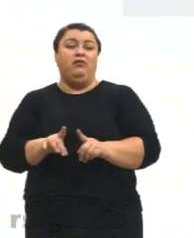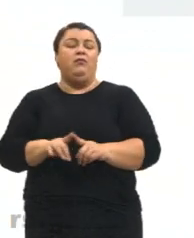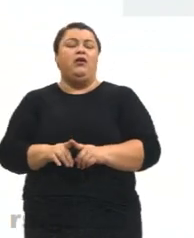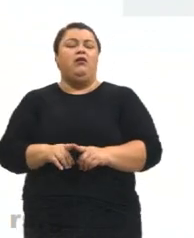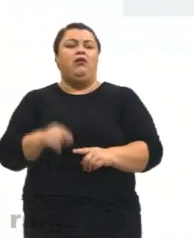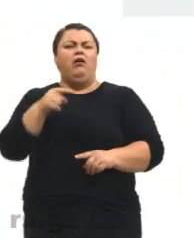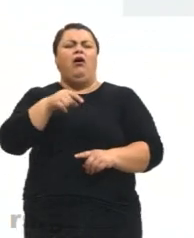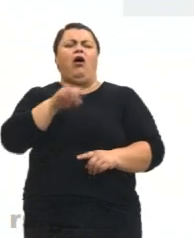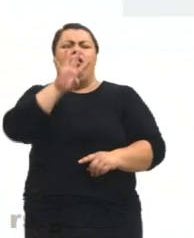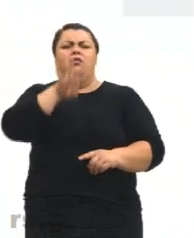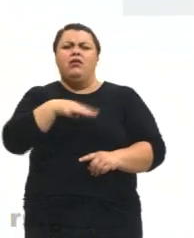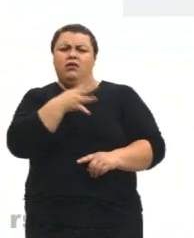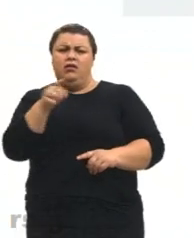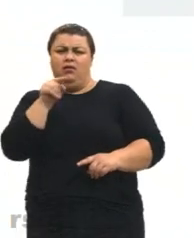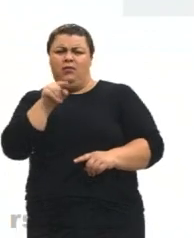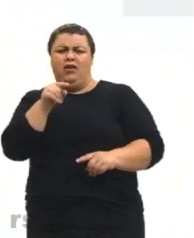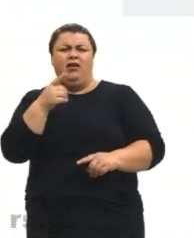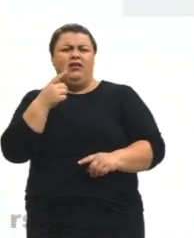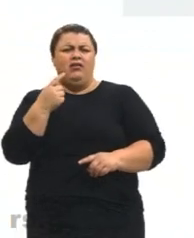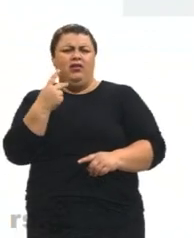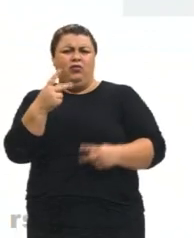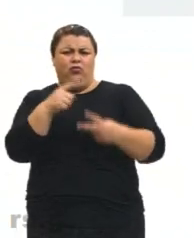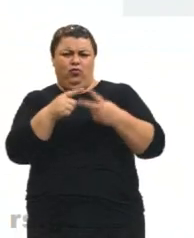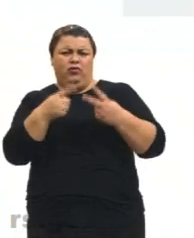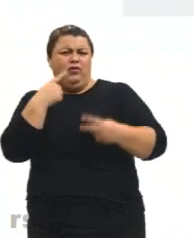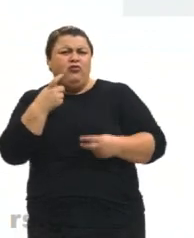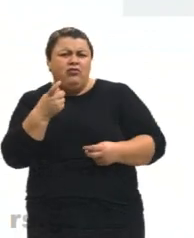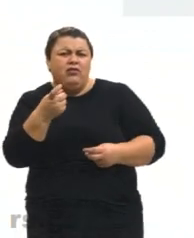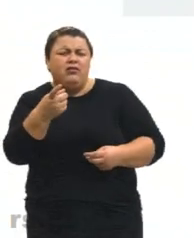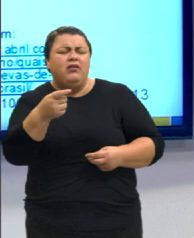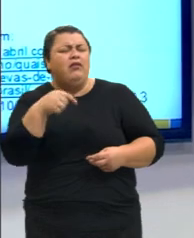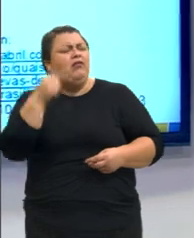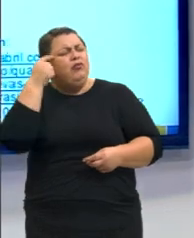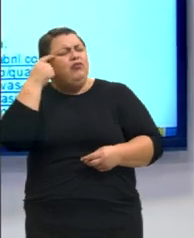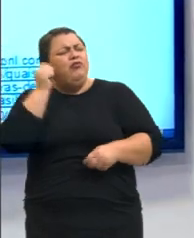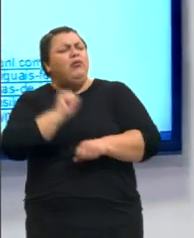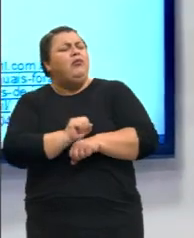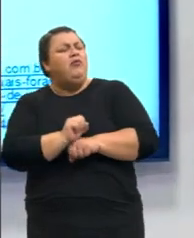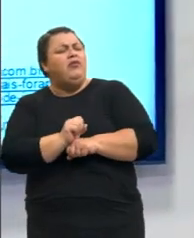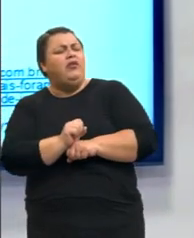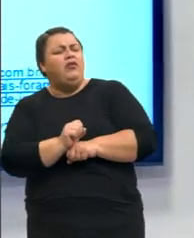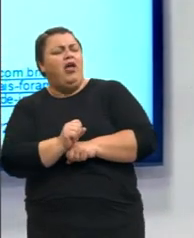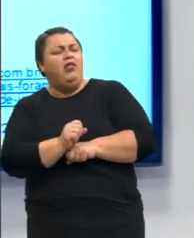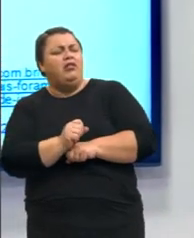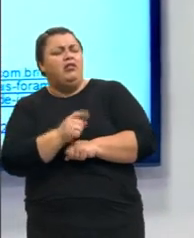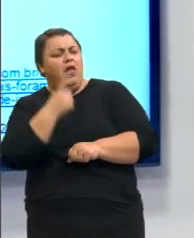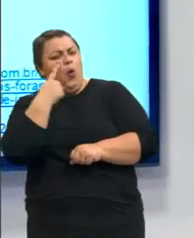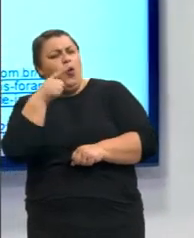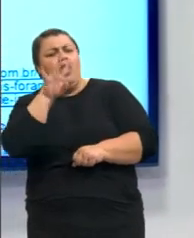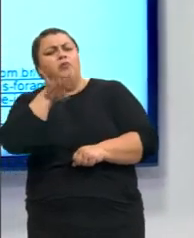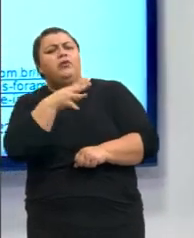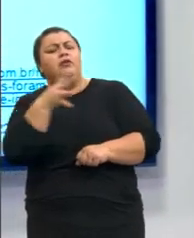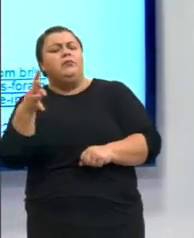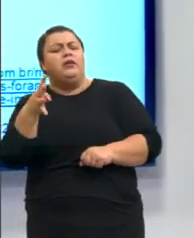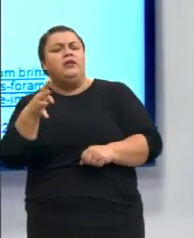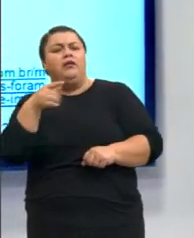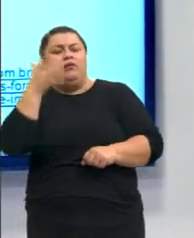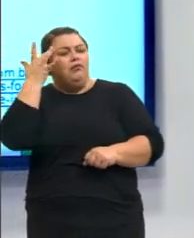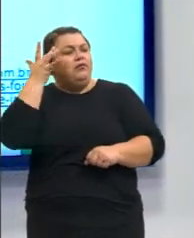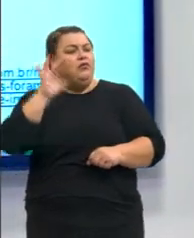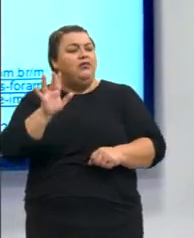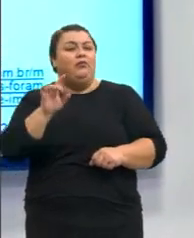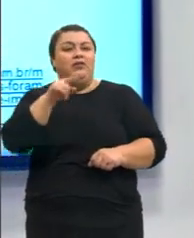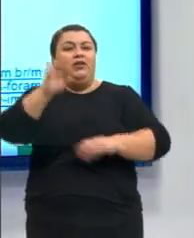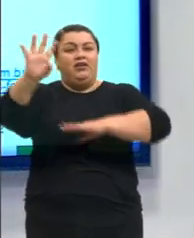nessa tabela que que eu achei interessante que eu não tinha parado para pensar até olhar para tabela eu não